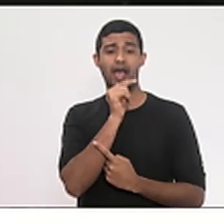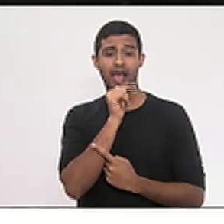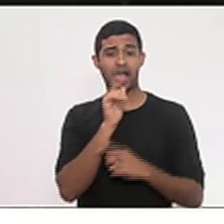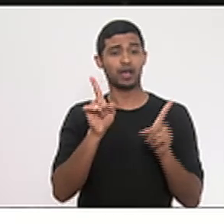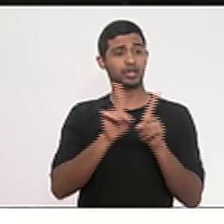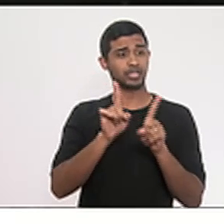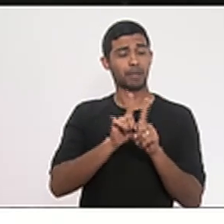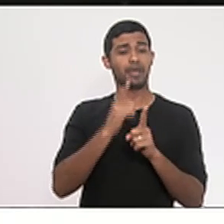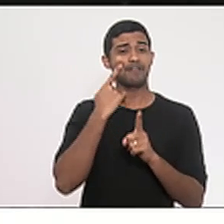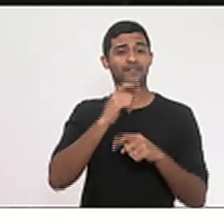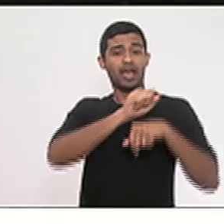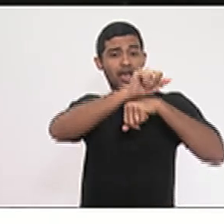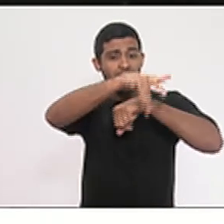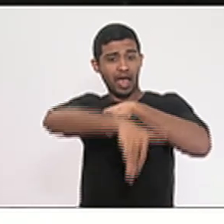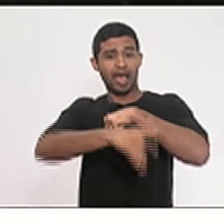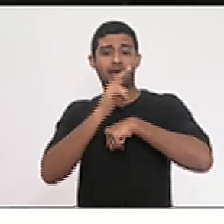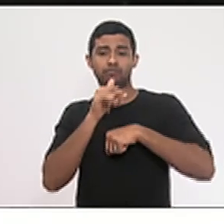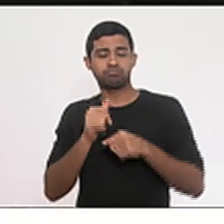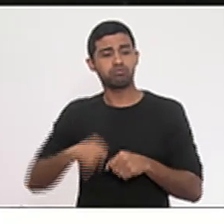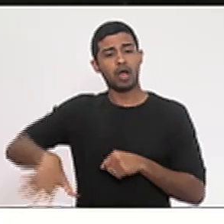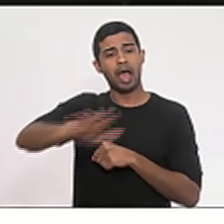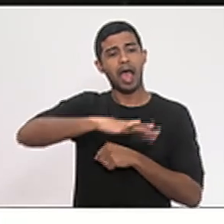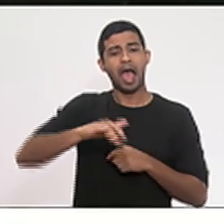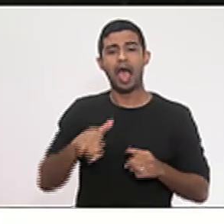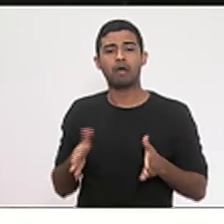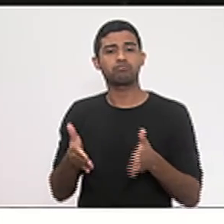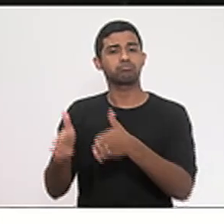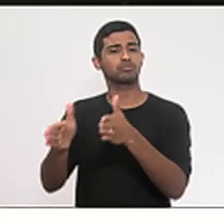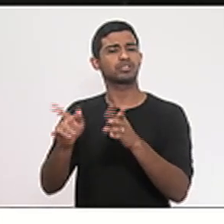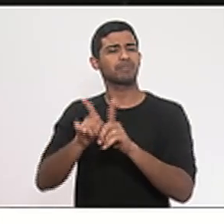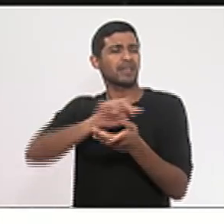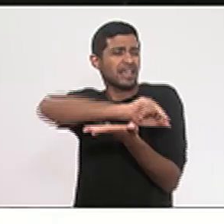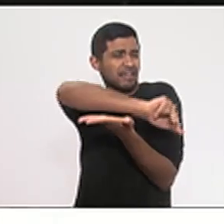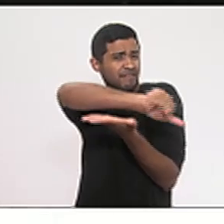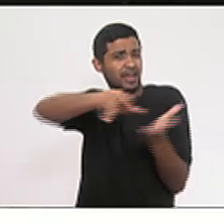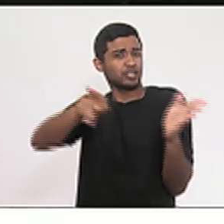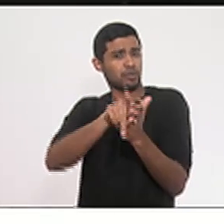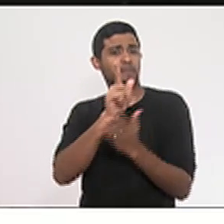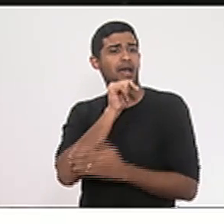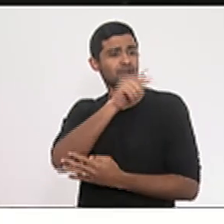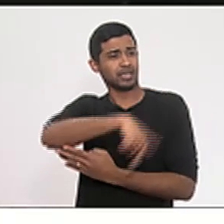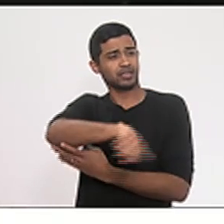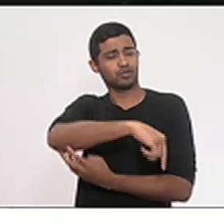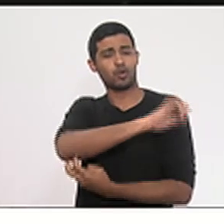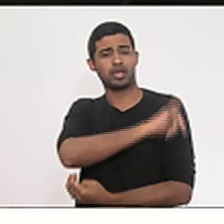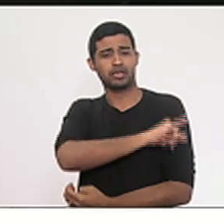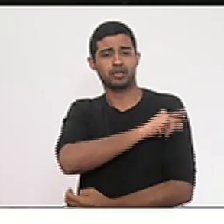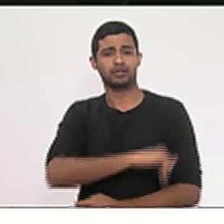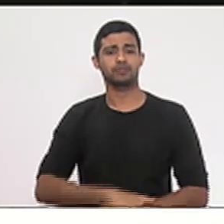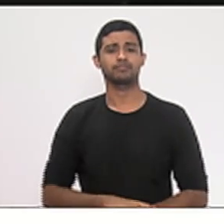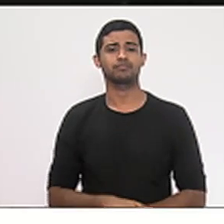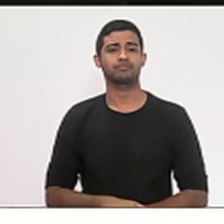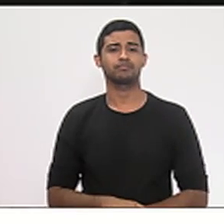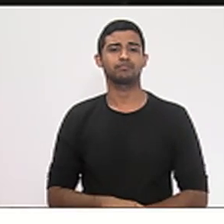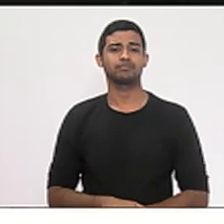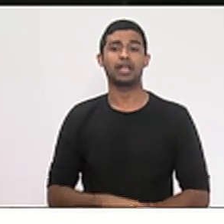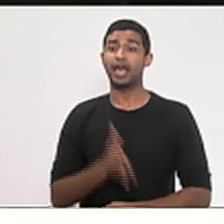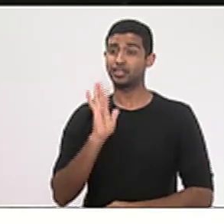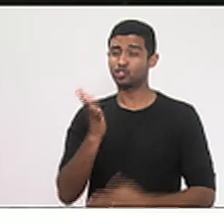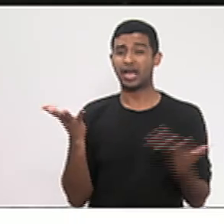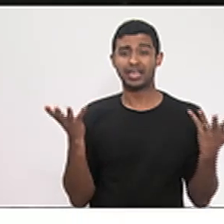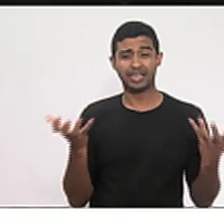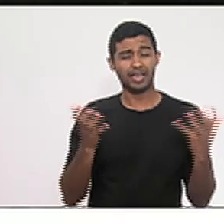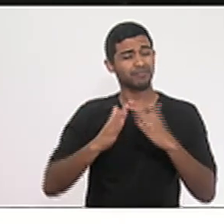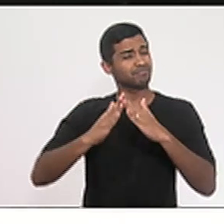nossas nascentes, lagoas, rios e demais aquíferos do estado do Rio de Janeiro. Quero desde já fazer um